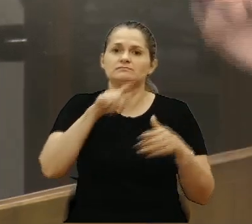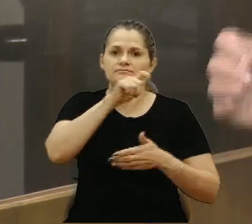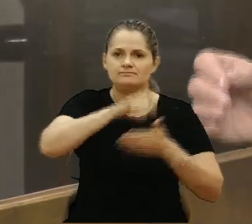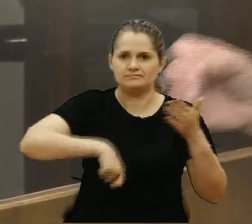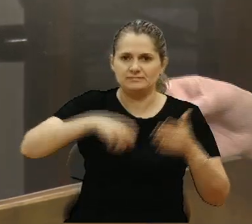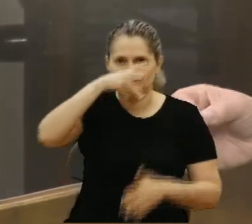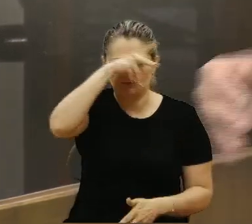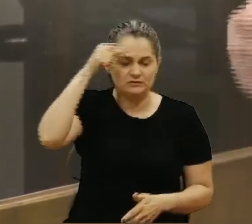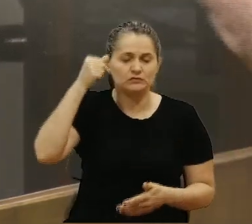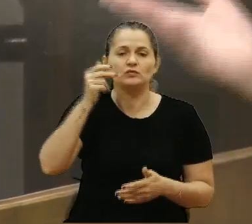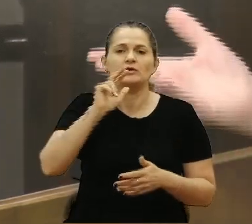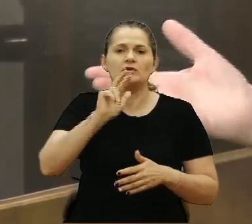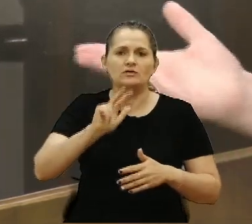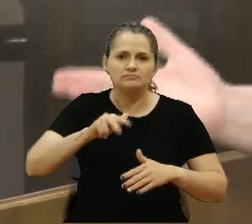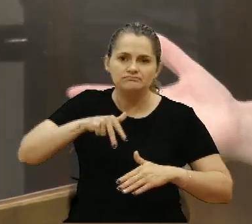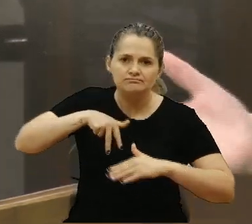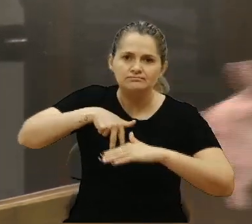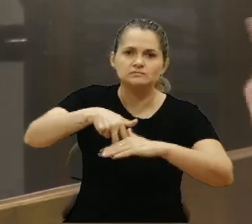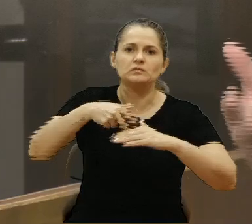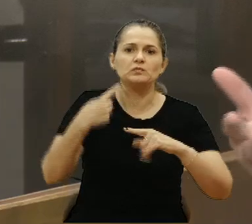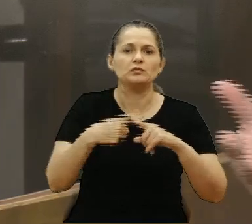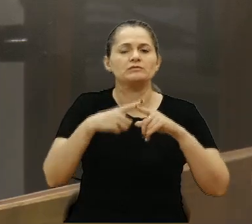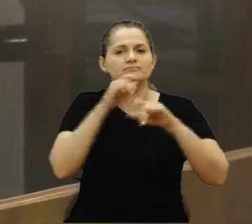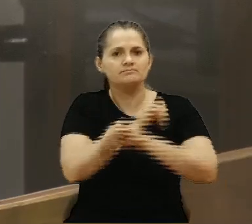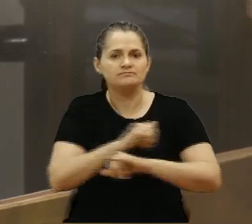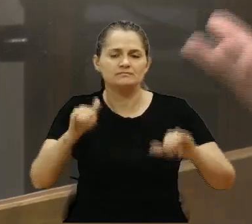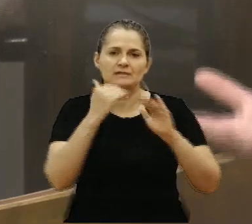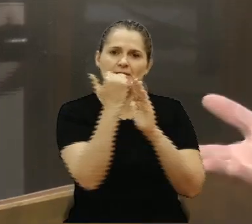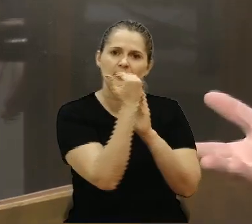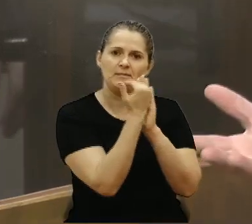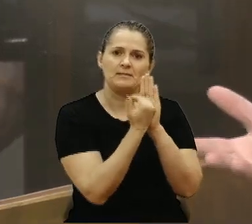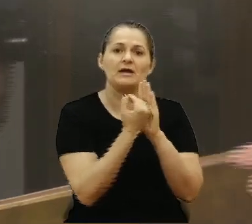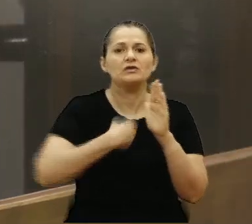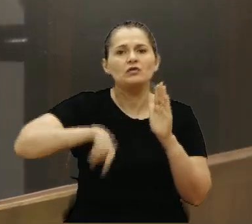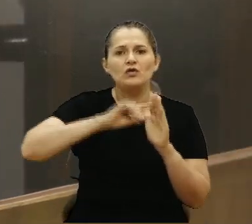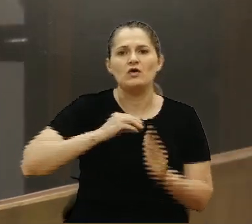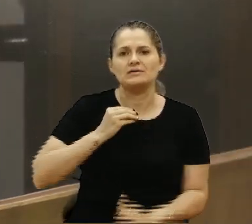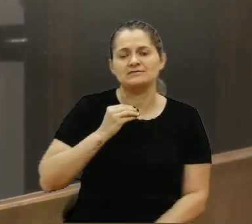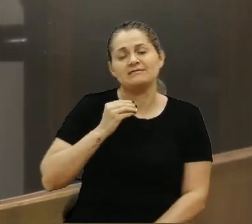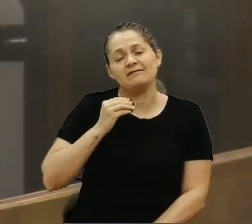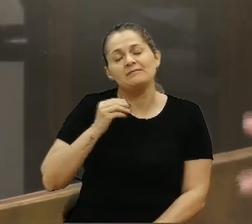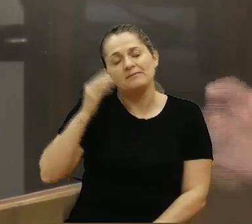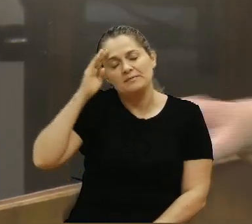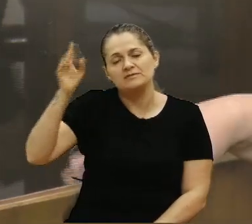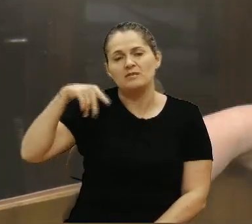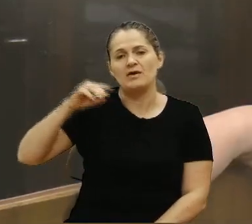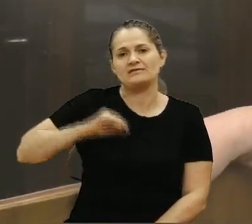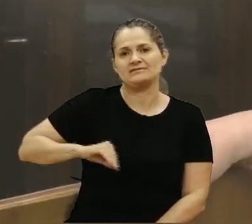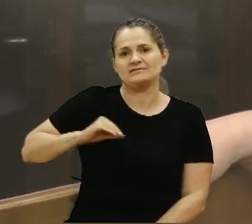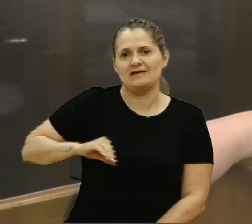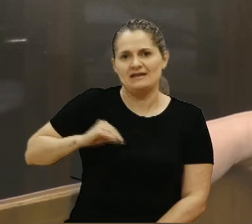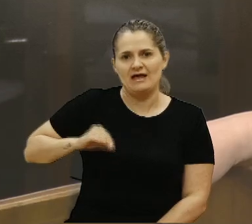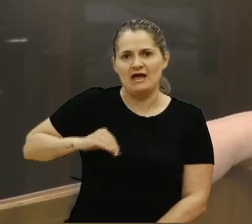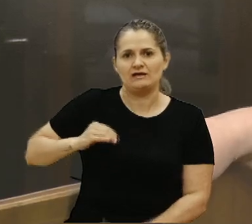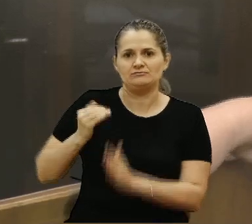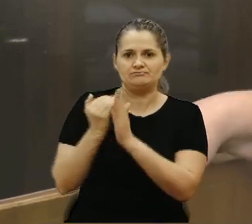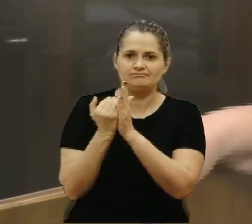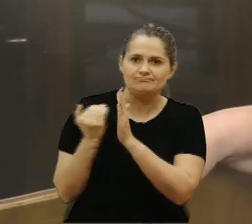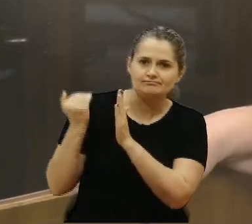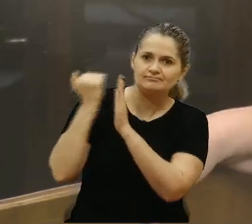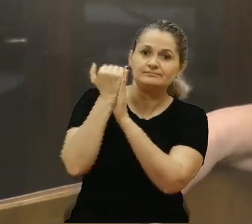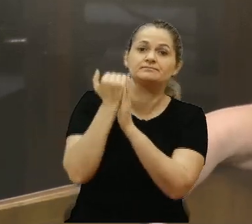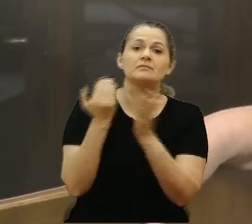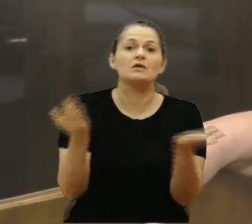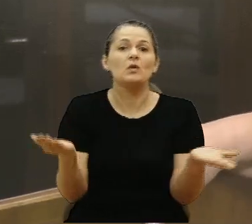fazer um pequeno histórico para que todos vocês, e o objetivo aqui é que essa casa também conheça como estão